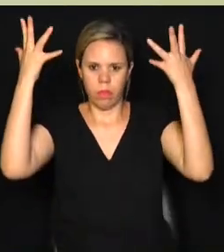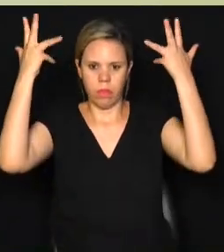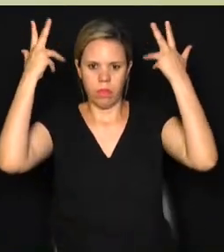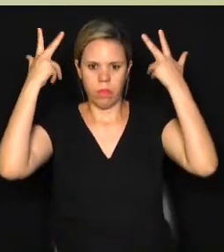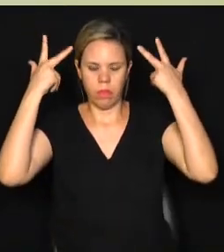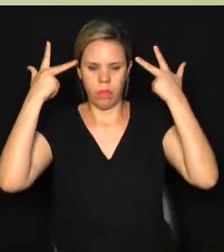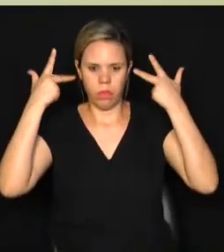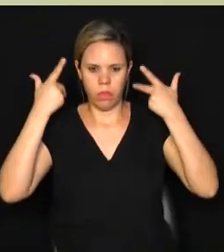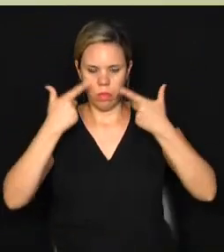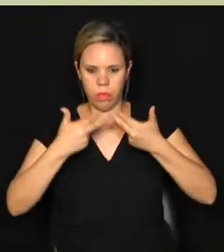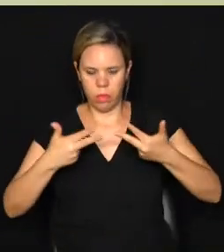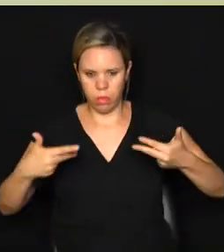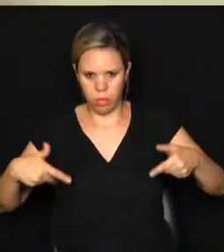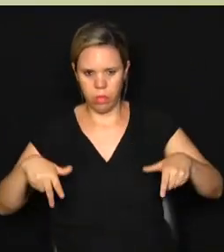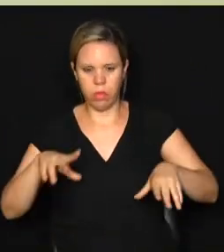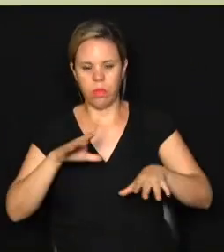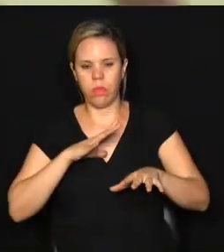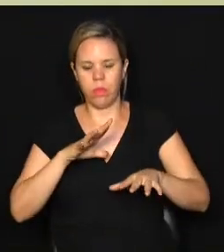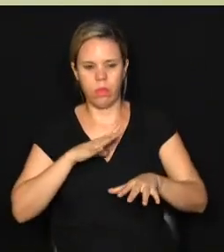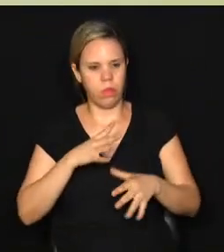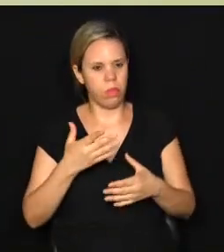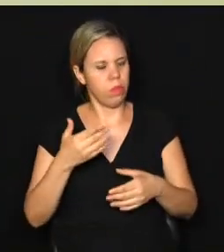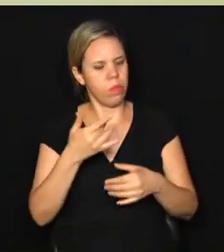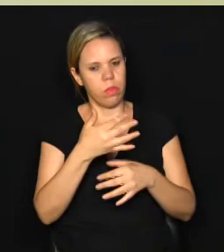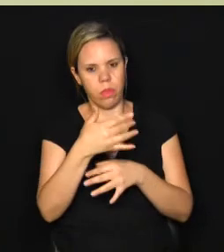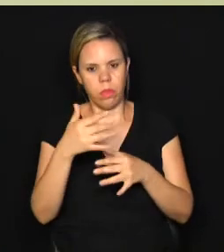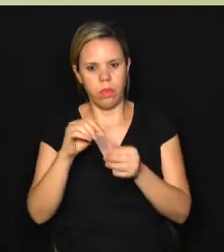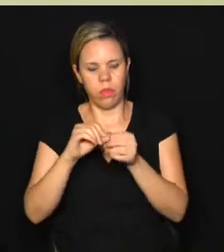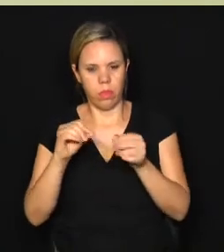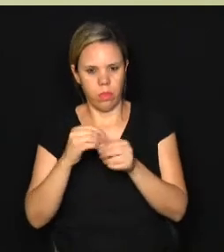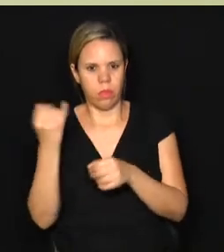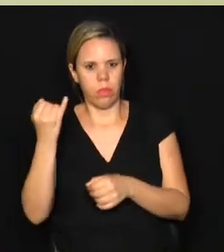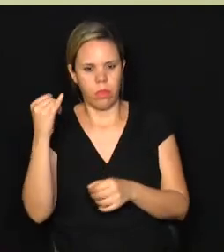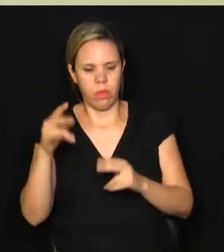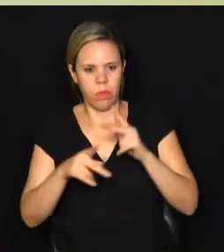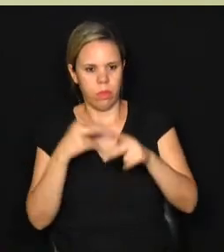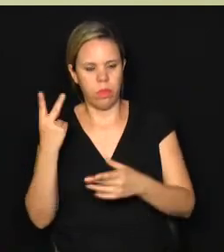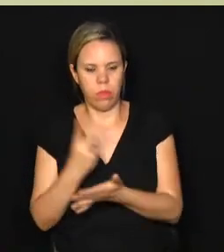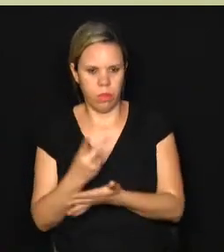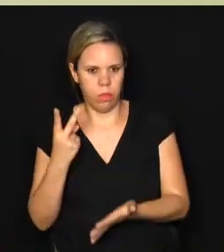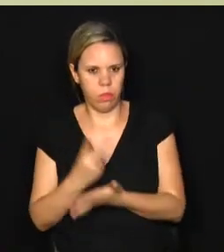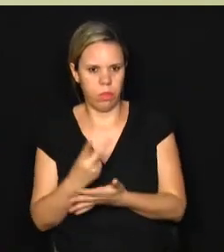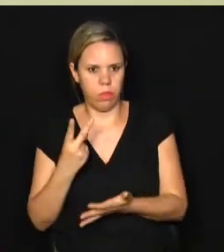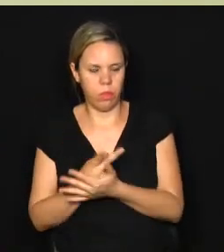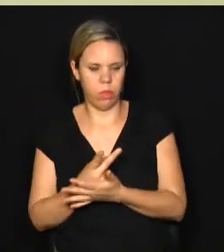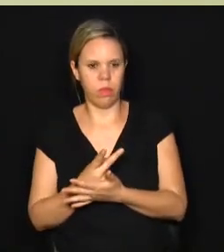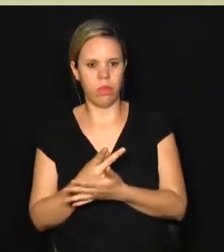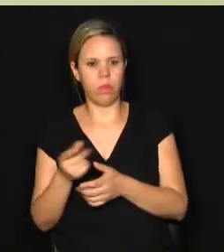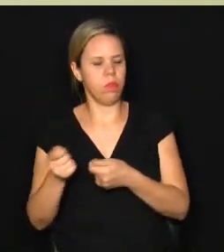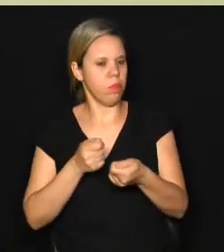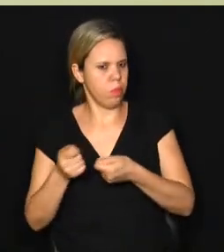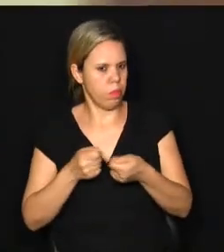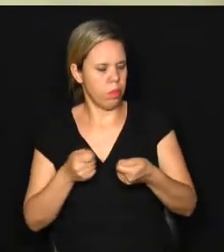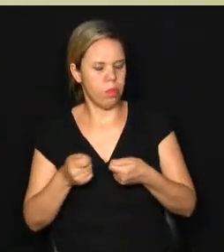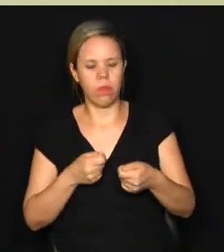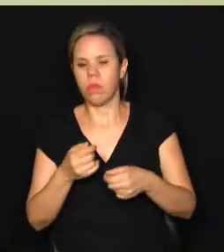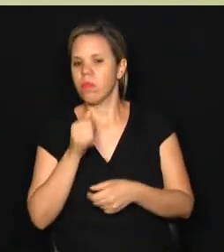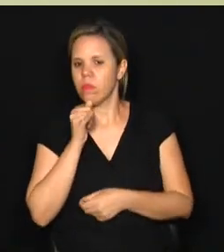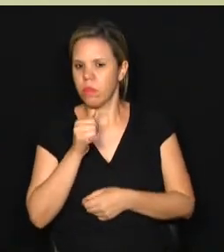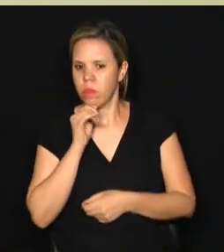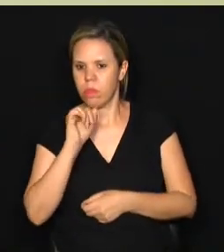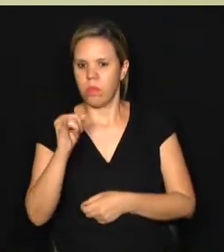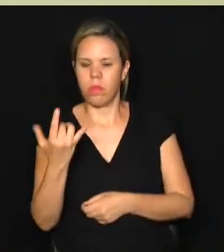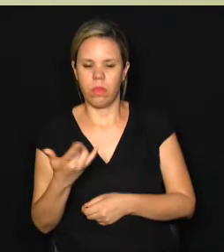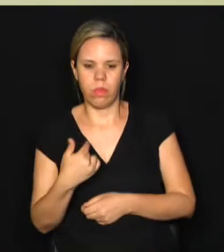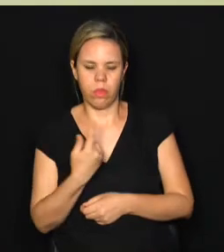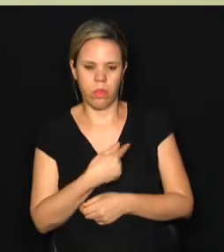da fauna que habita essa flora e do quanto ela é importante para poder manter esse ecossistema equilibrado. Por exemplo, se a gente